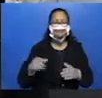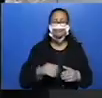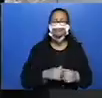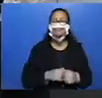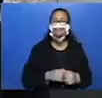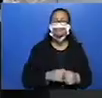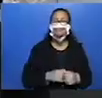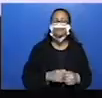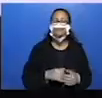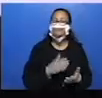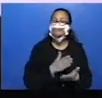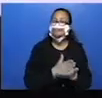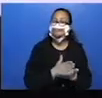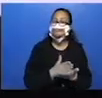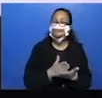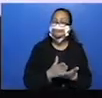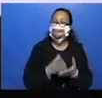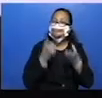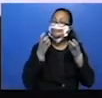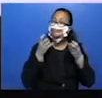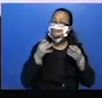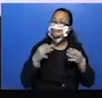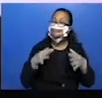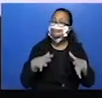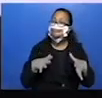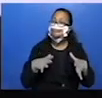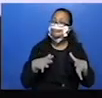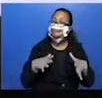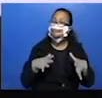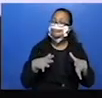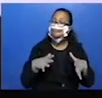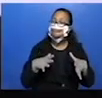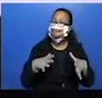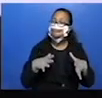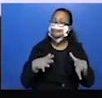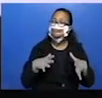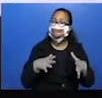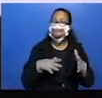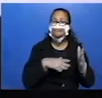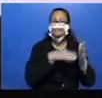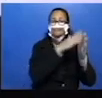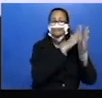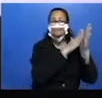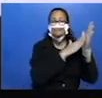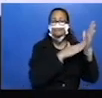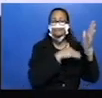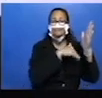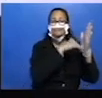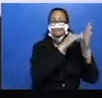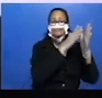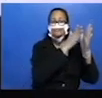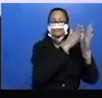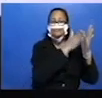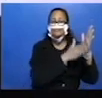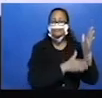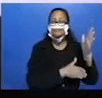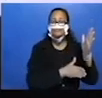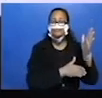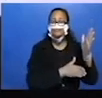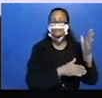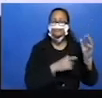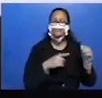Continuando, começou por explicar os hieróglifos esculpidos nas paredes. Eu ia no fim do